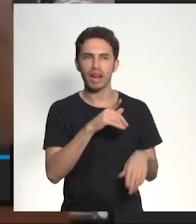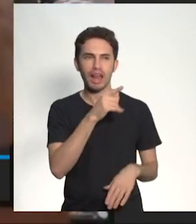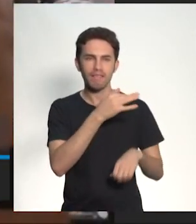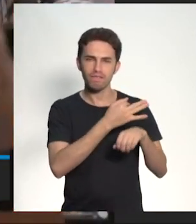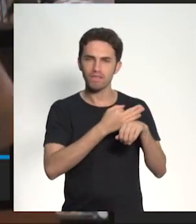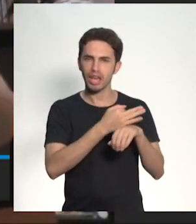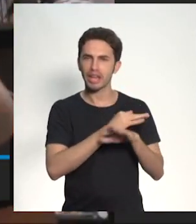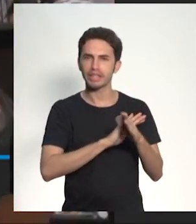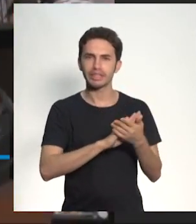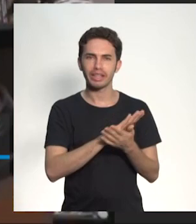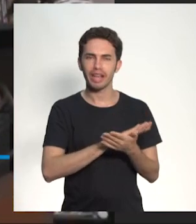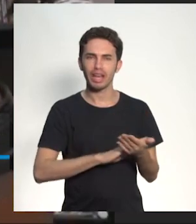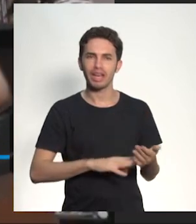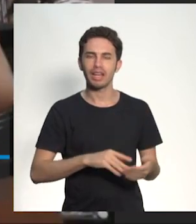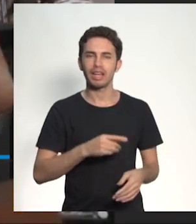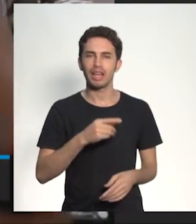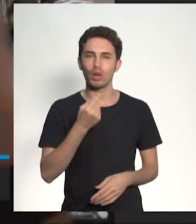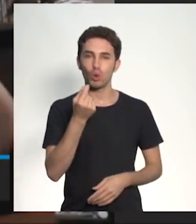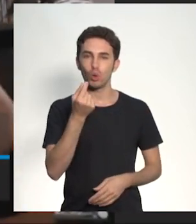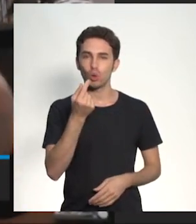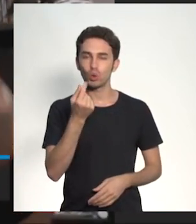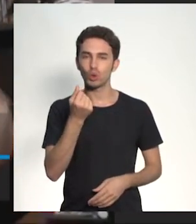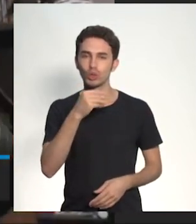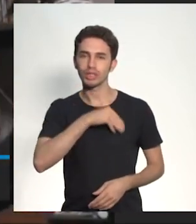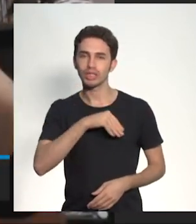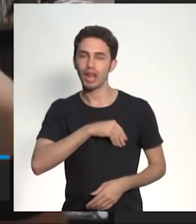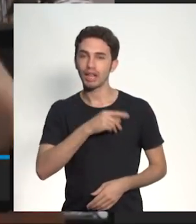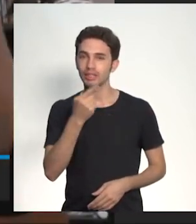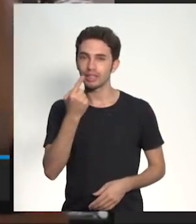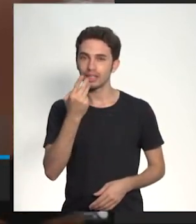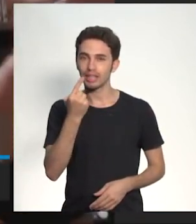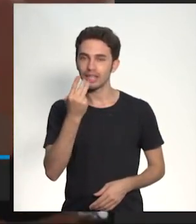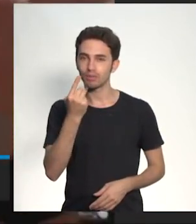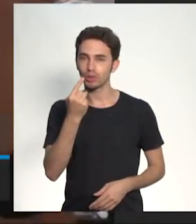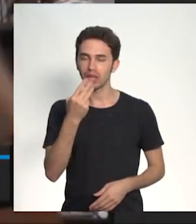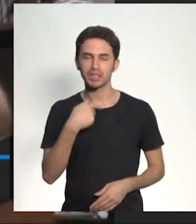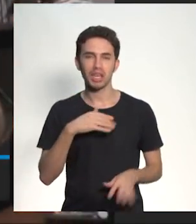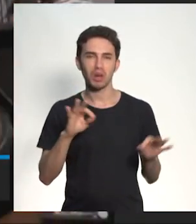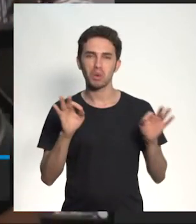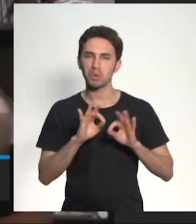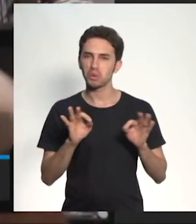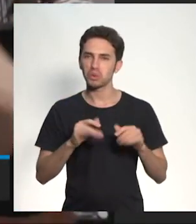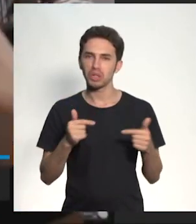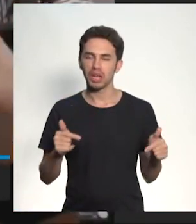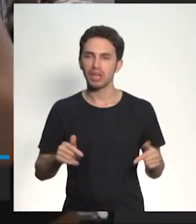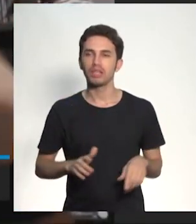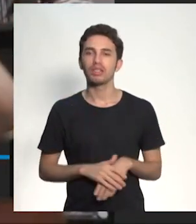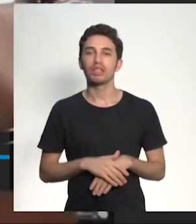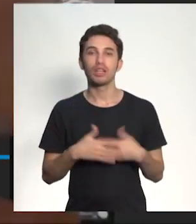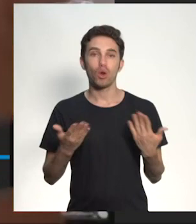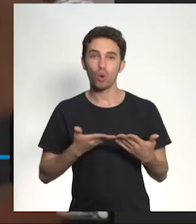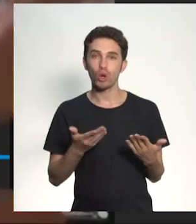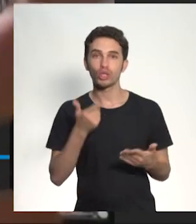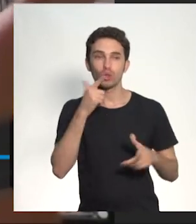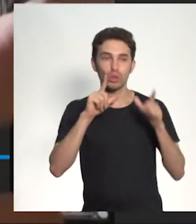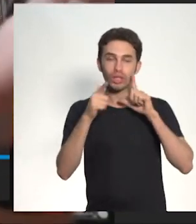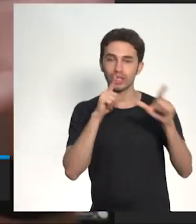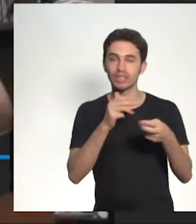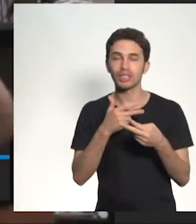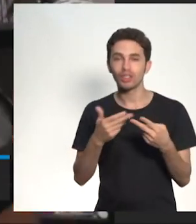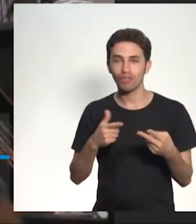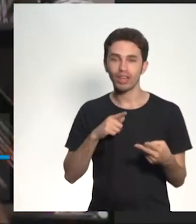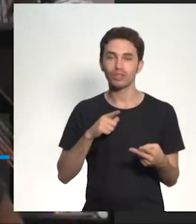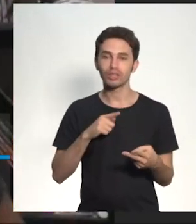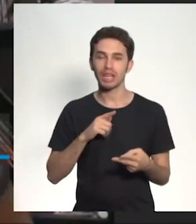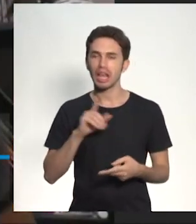direito a 13º, não tinham direito a tantas outras conquistas que foram tendo ao longo dos anos, e justamente, né,